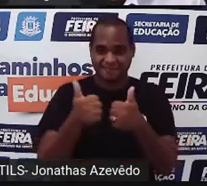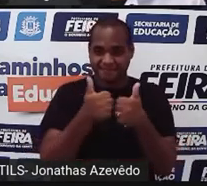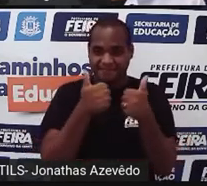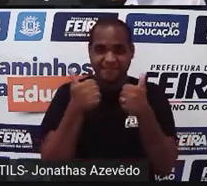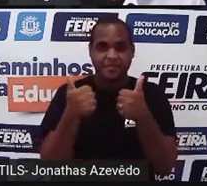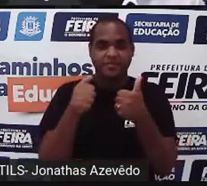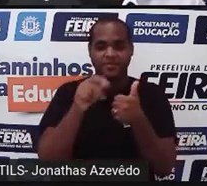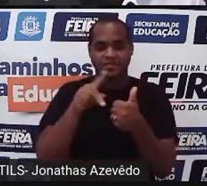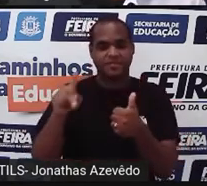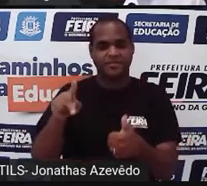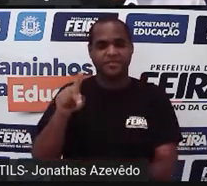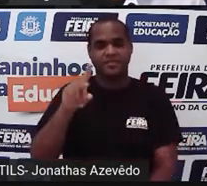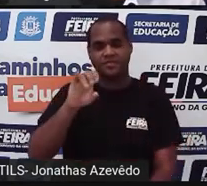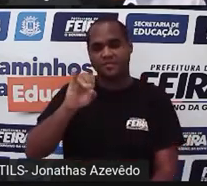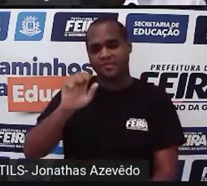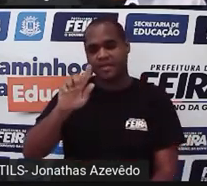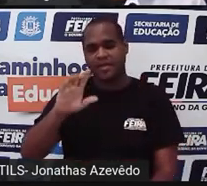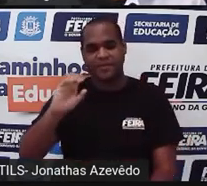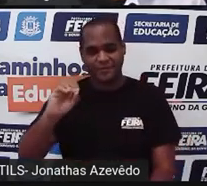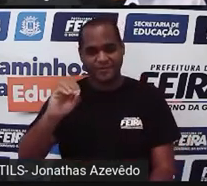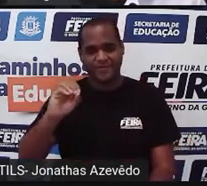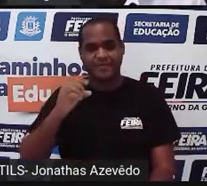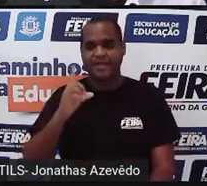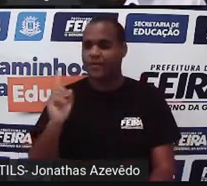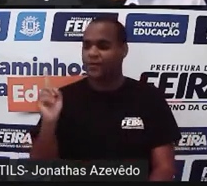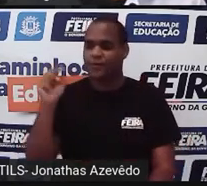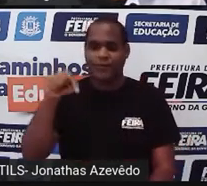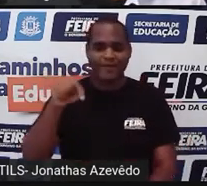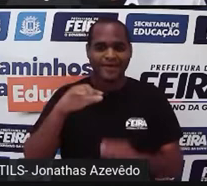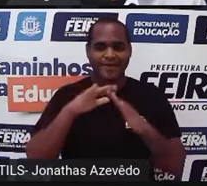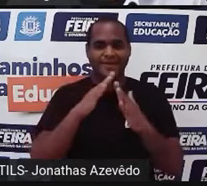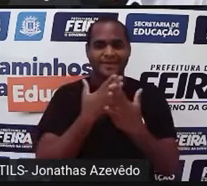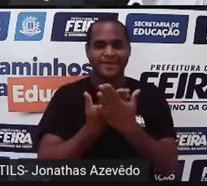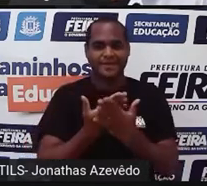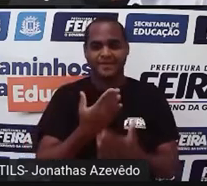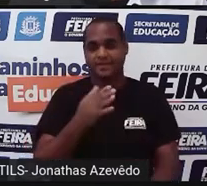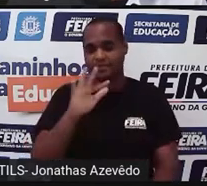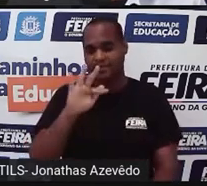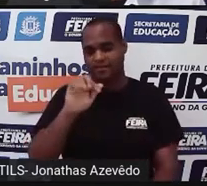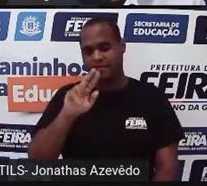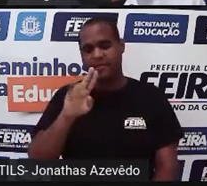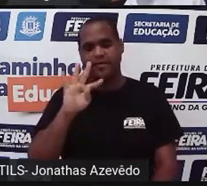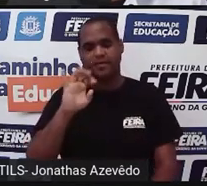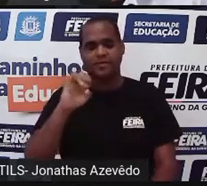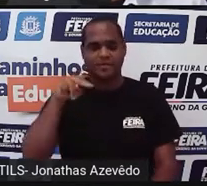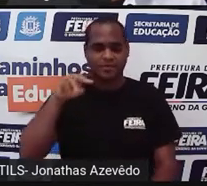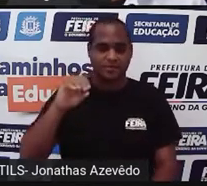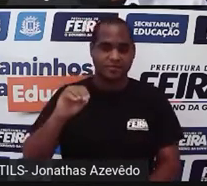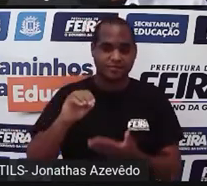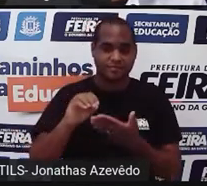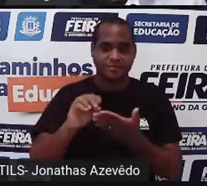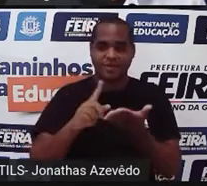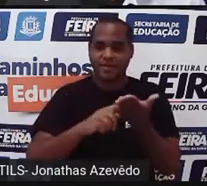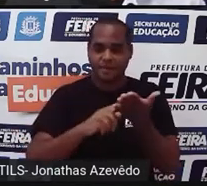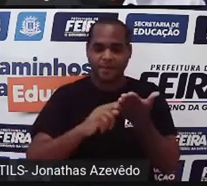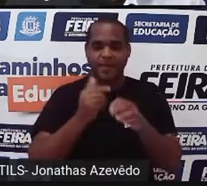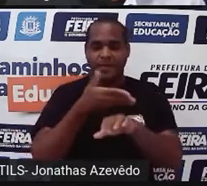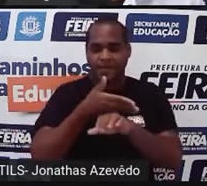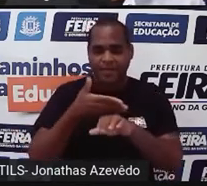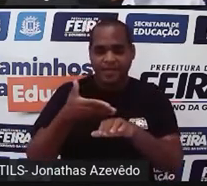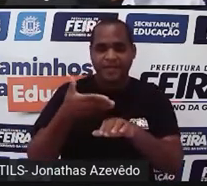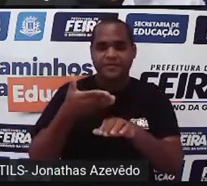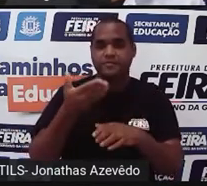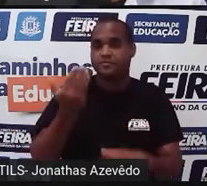Eu sou o professor Iago Ramos. Venho lá da Escola Municipal Faustino Dias Lima. Minha pele é